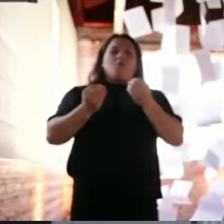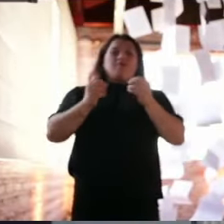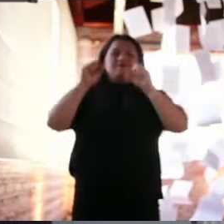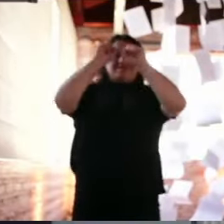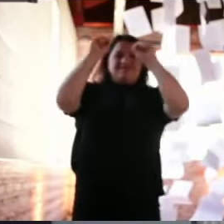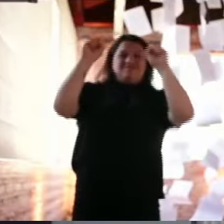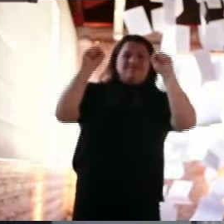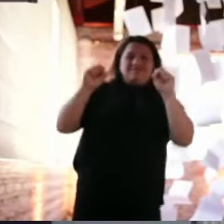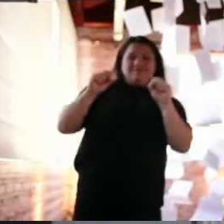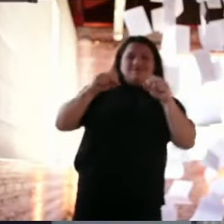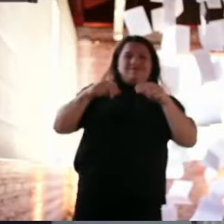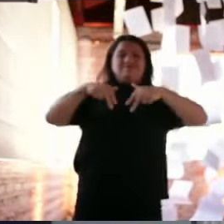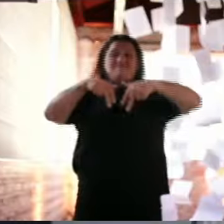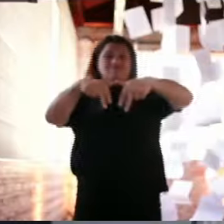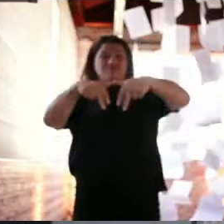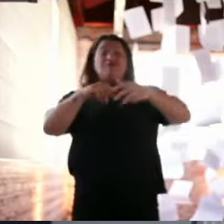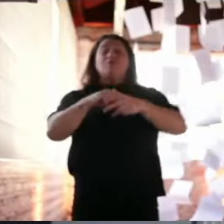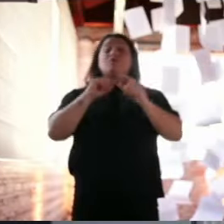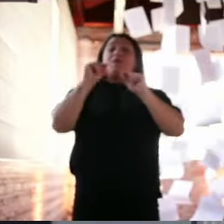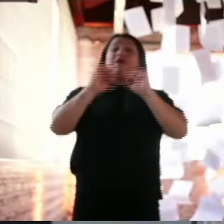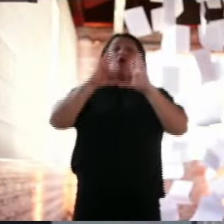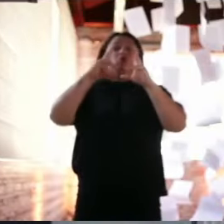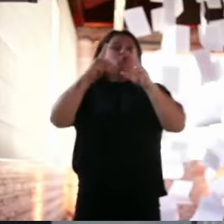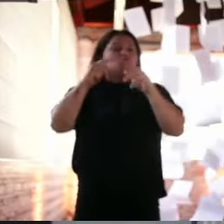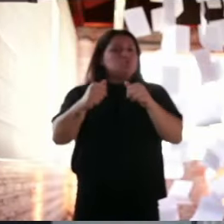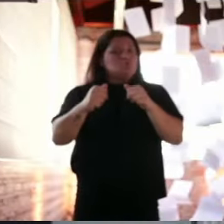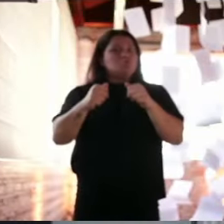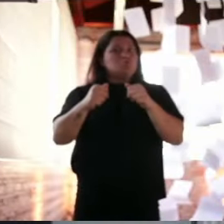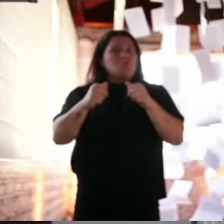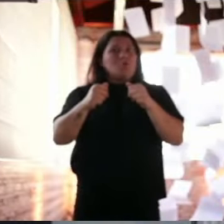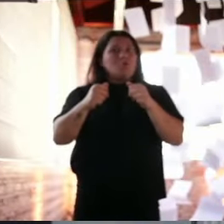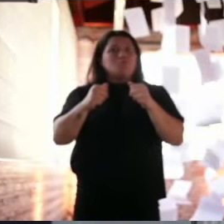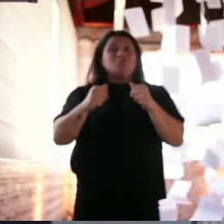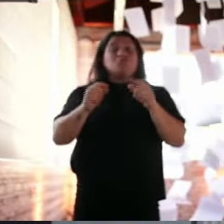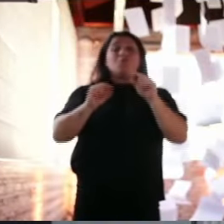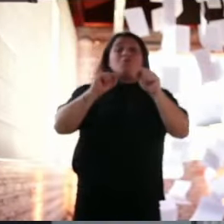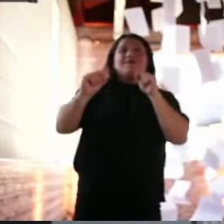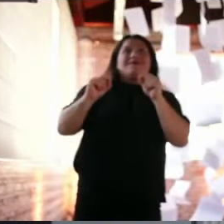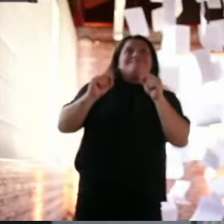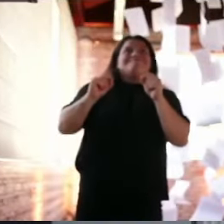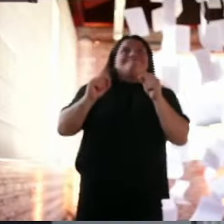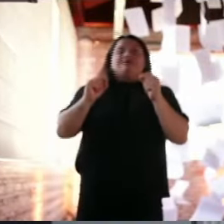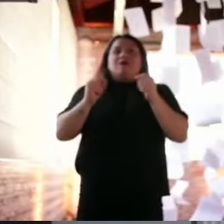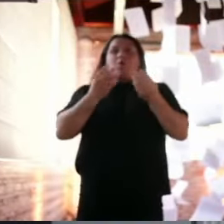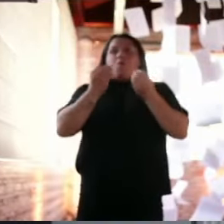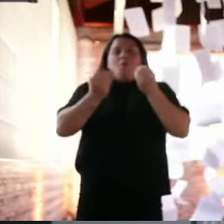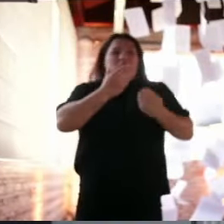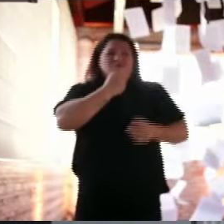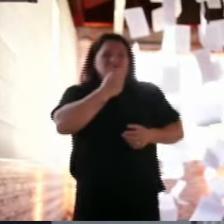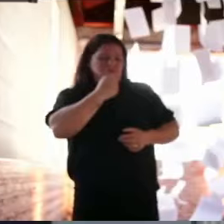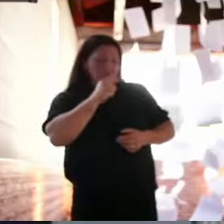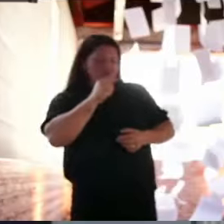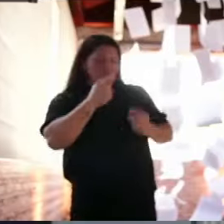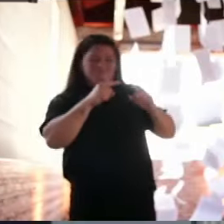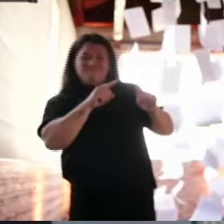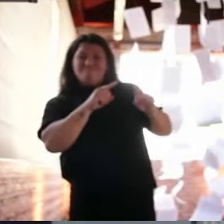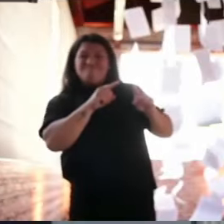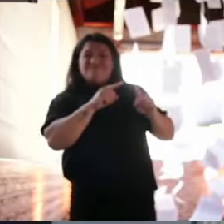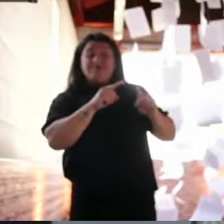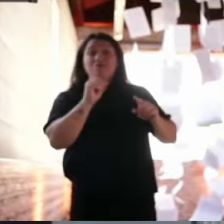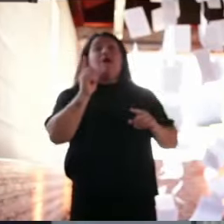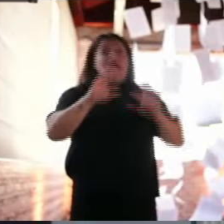sexo gênero no qual todos estão presos não é uma coisa assim olha como os homens são sacanas com a gente até